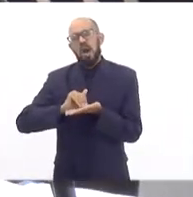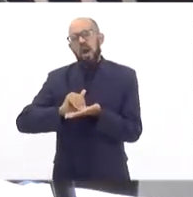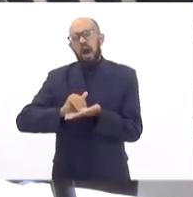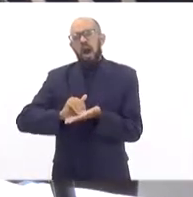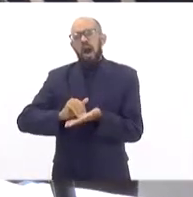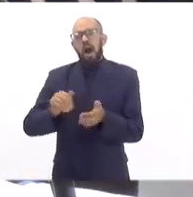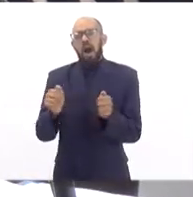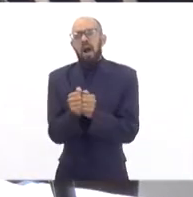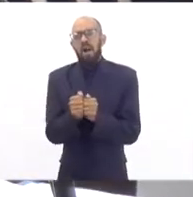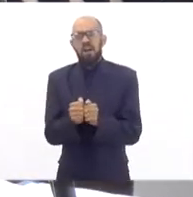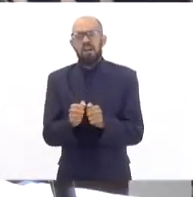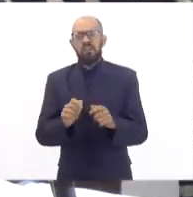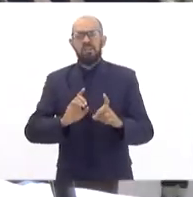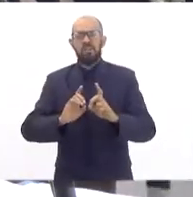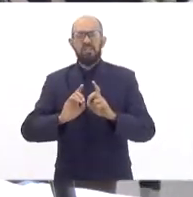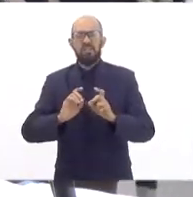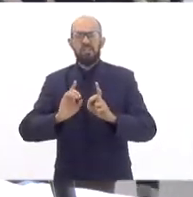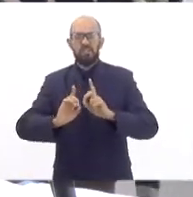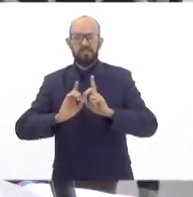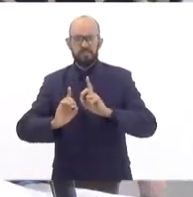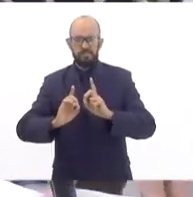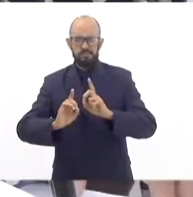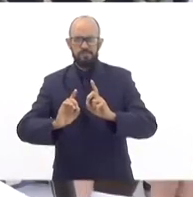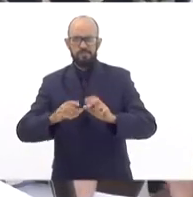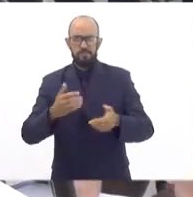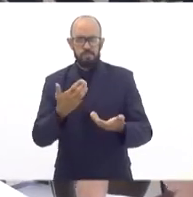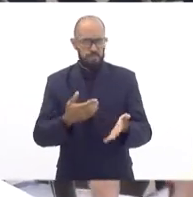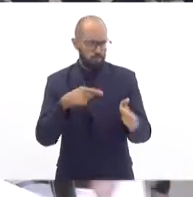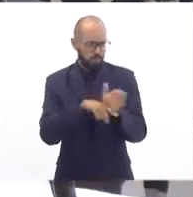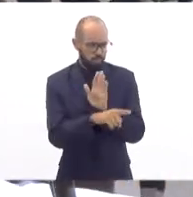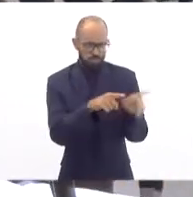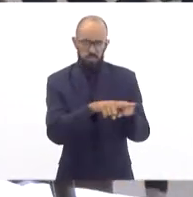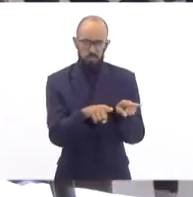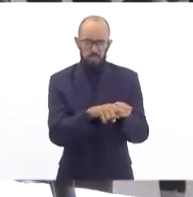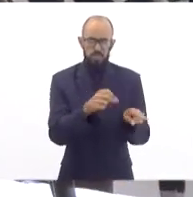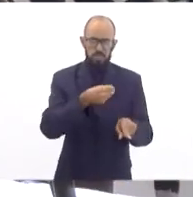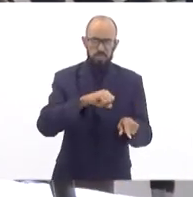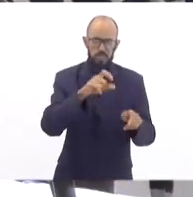negociação. Queria também perguntar se procede a informação,